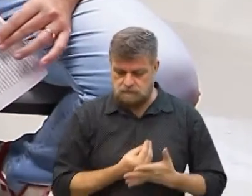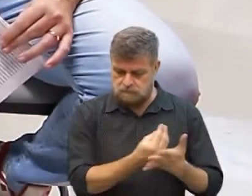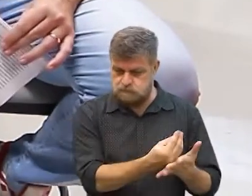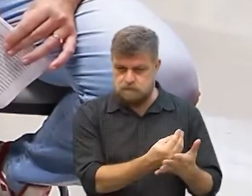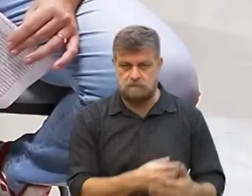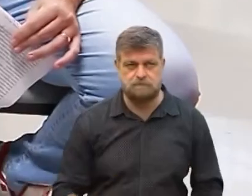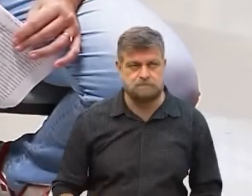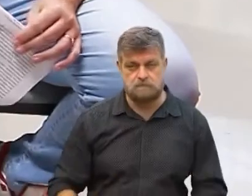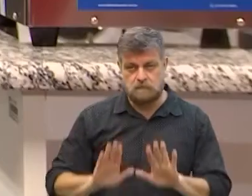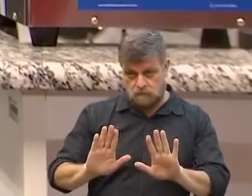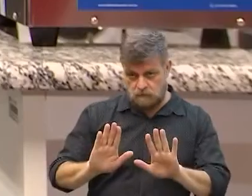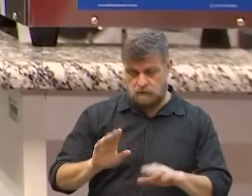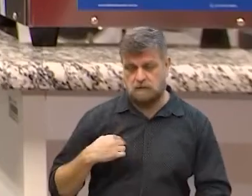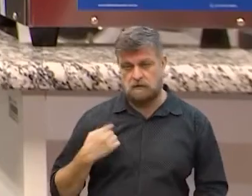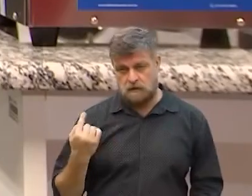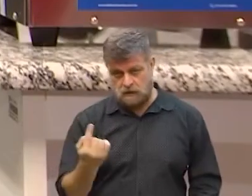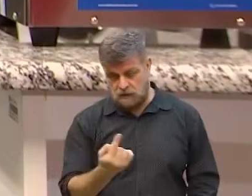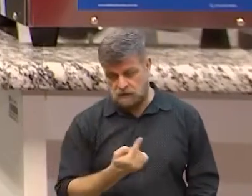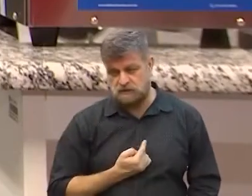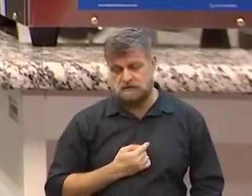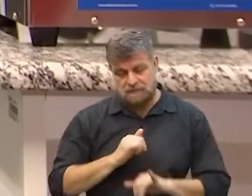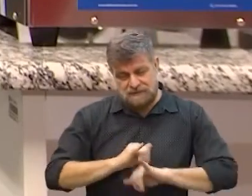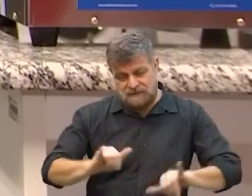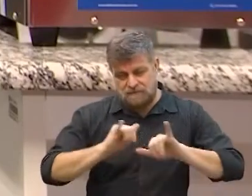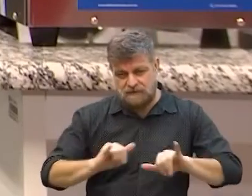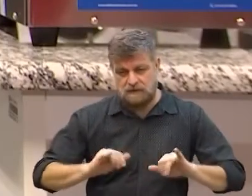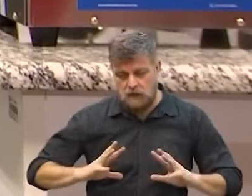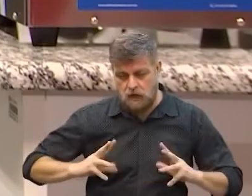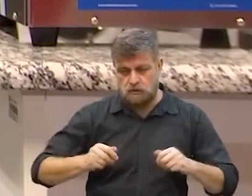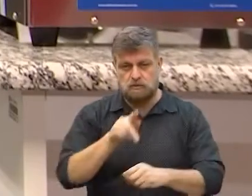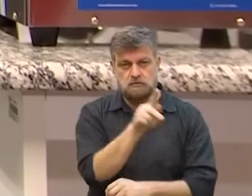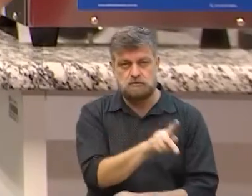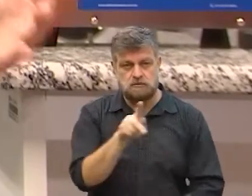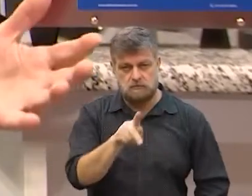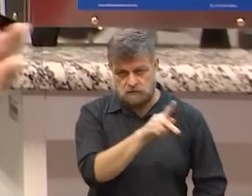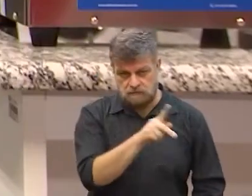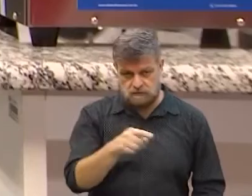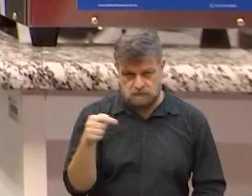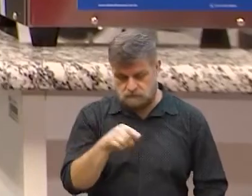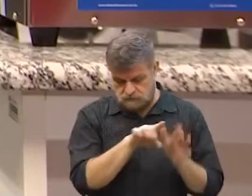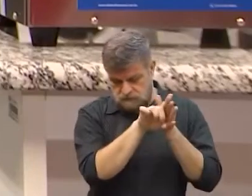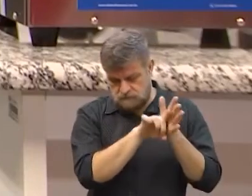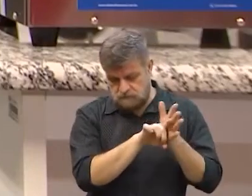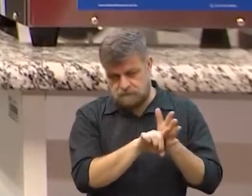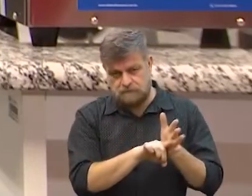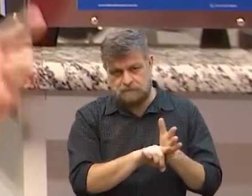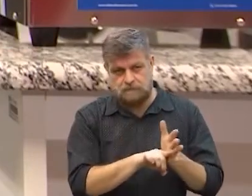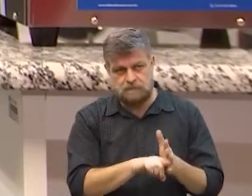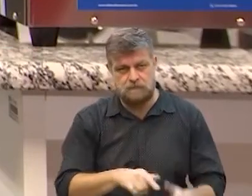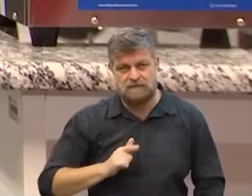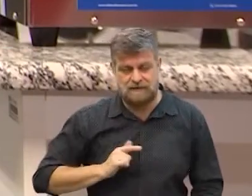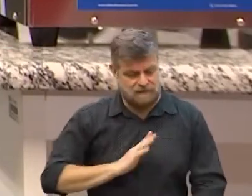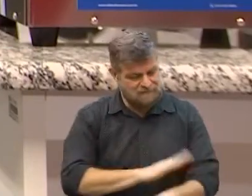Então, para isso, é importante dizer que todos os professores pesquisadores são